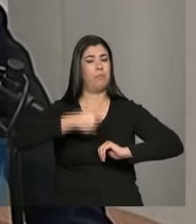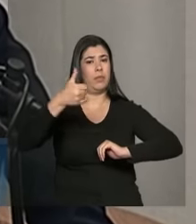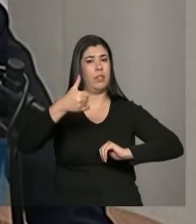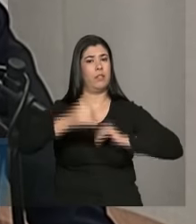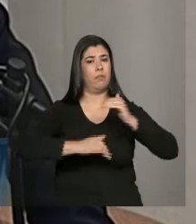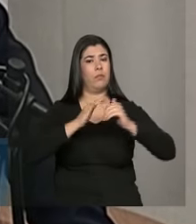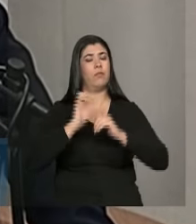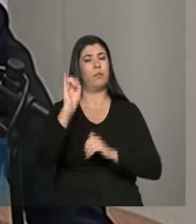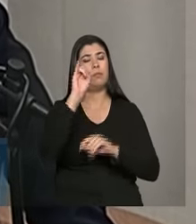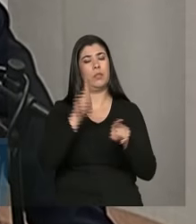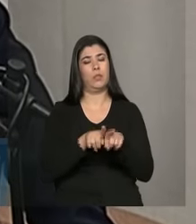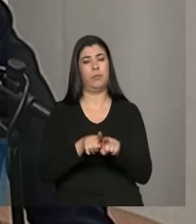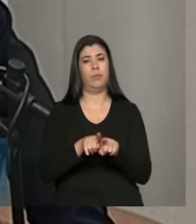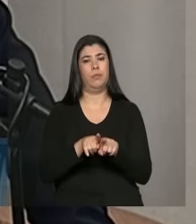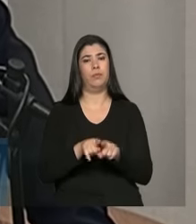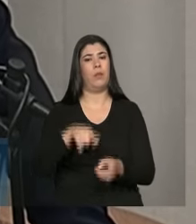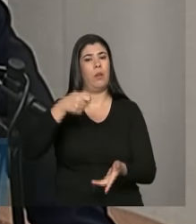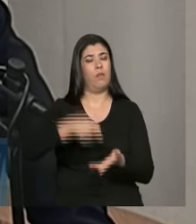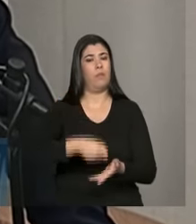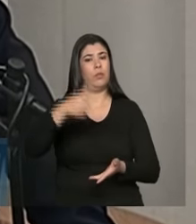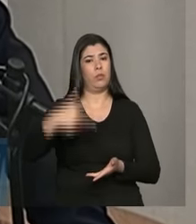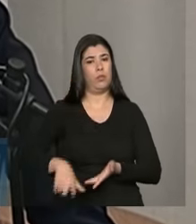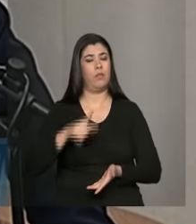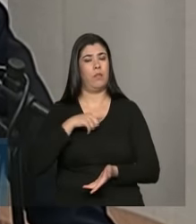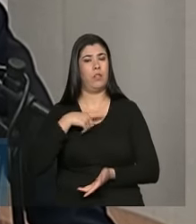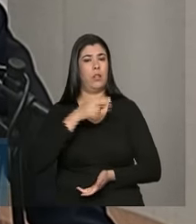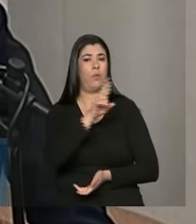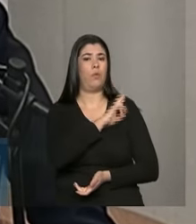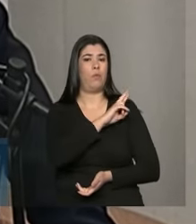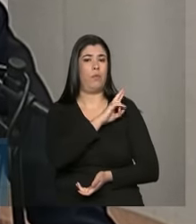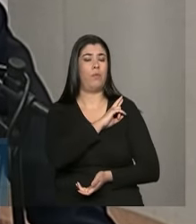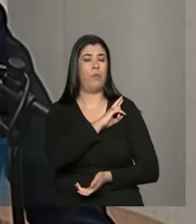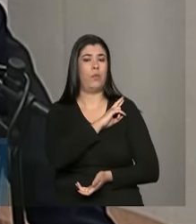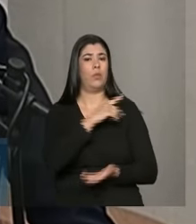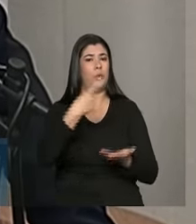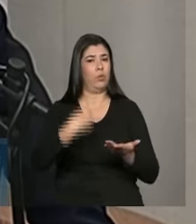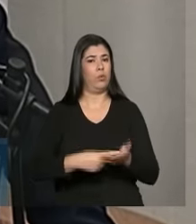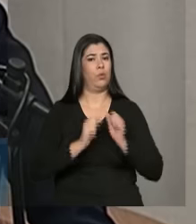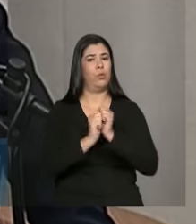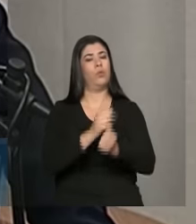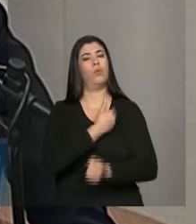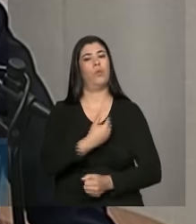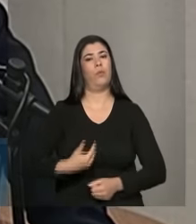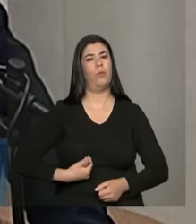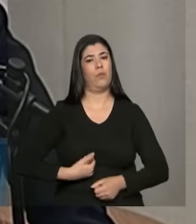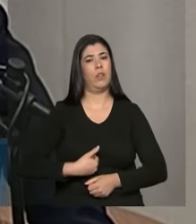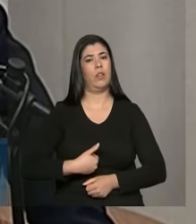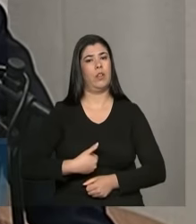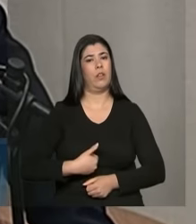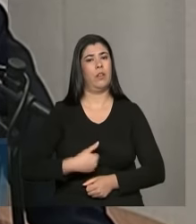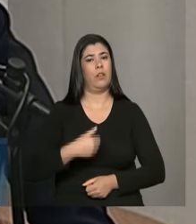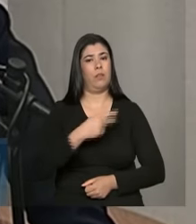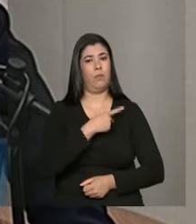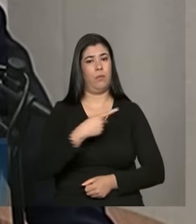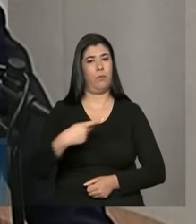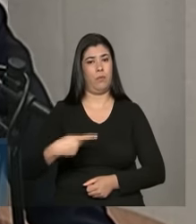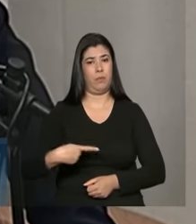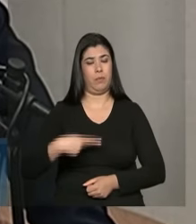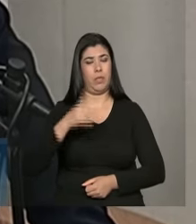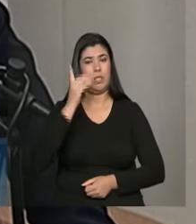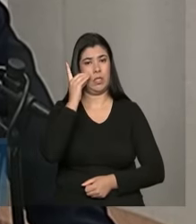avanços importantes né E reafirmar aqui o compromisso do Governo da presidenta Dilma em manter e